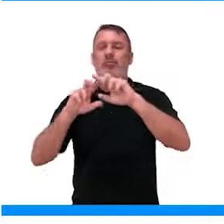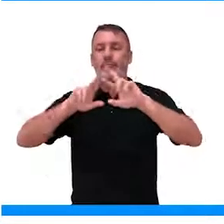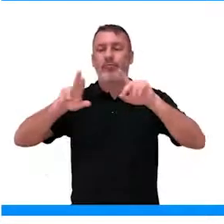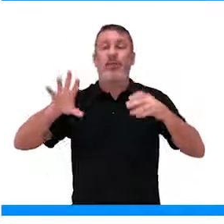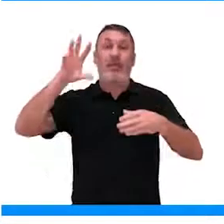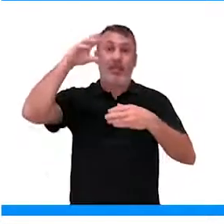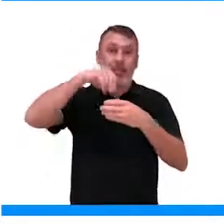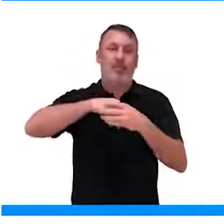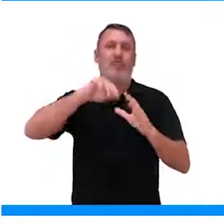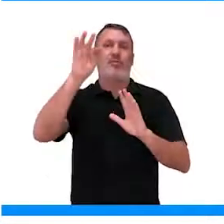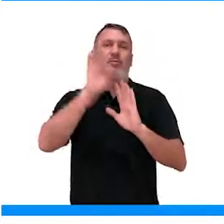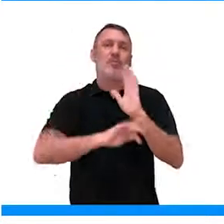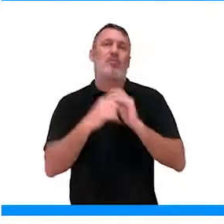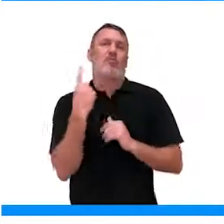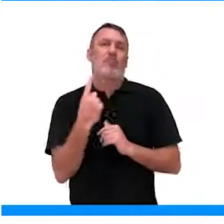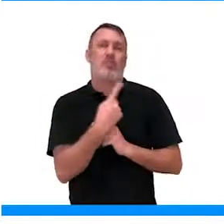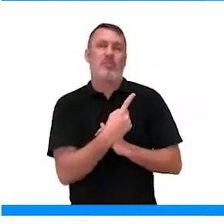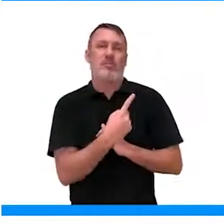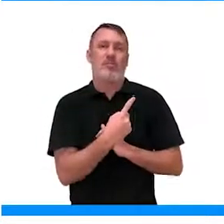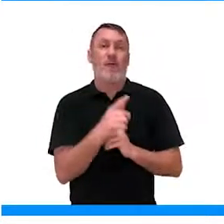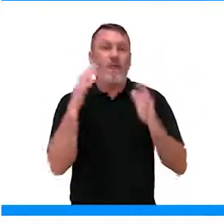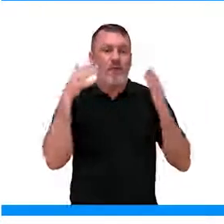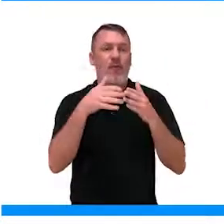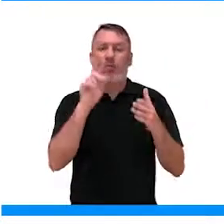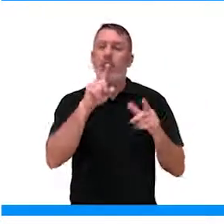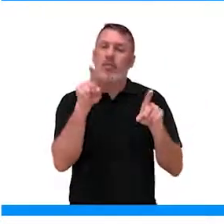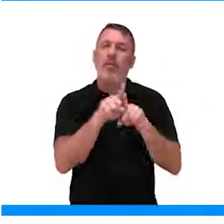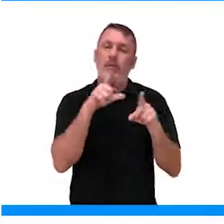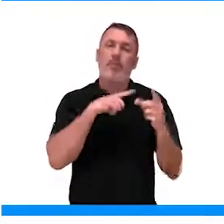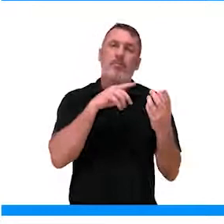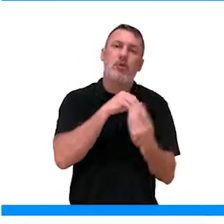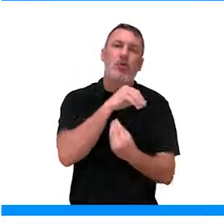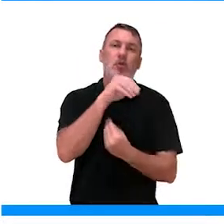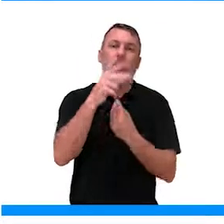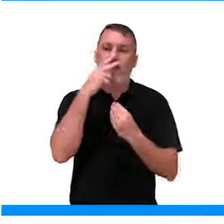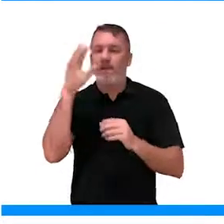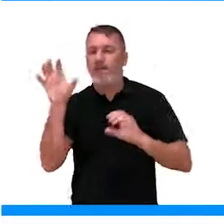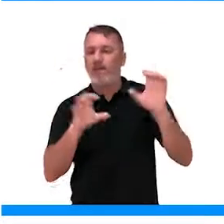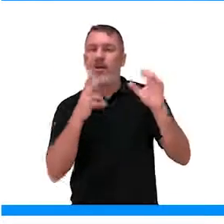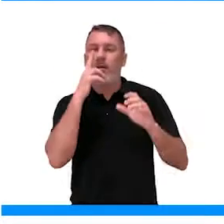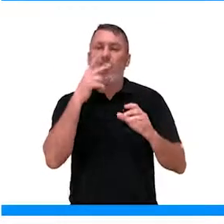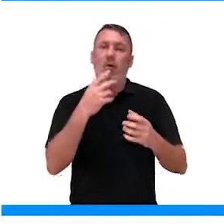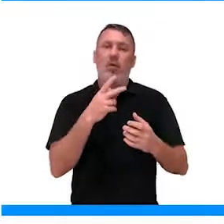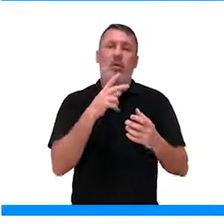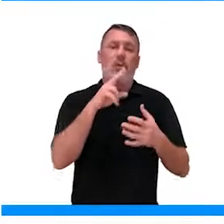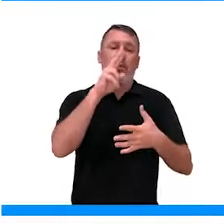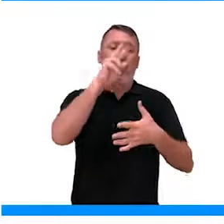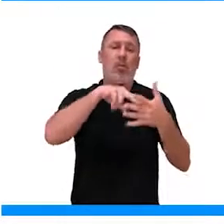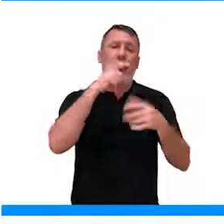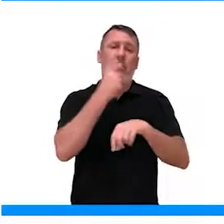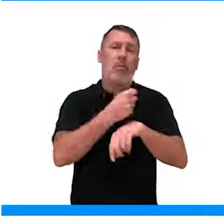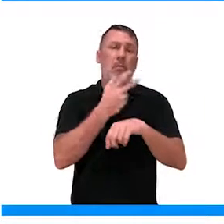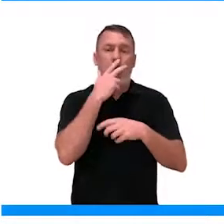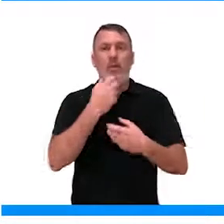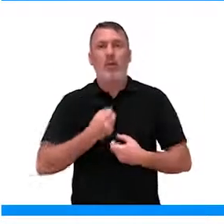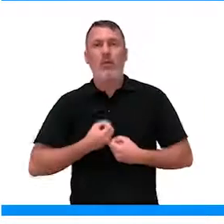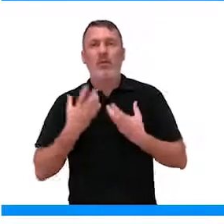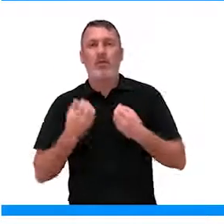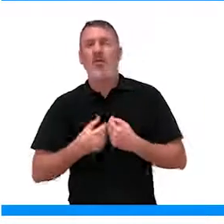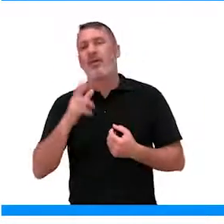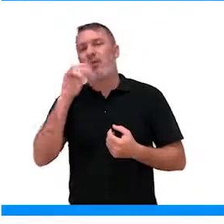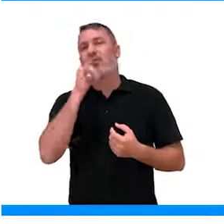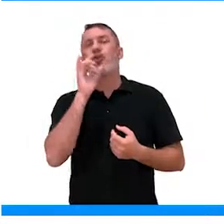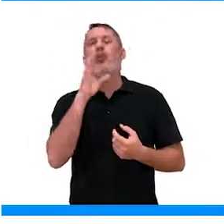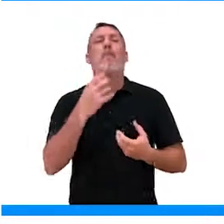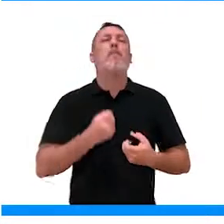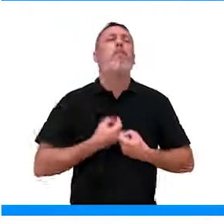sendo abordadas para trazer talvez uma emoção maior a quem lê. Porque se eu